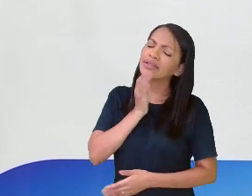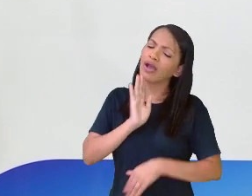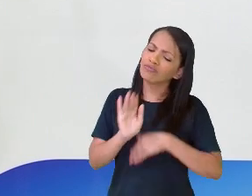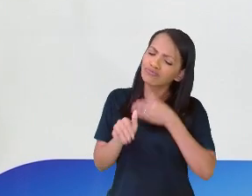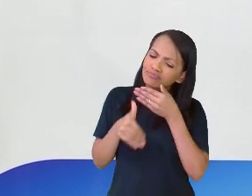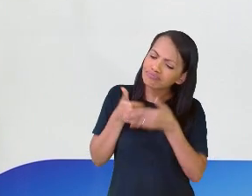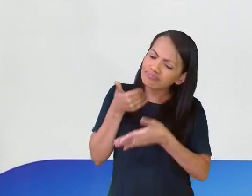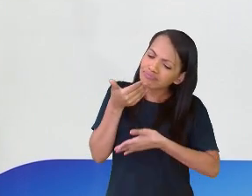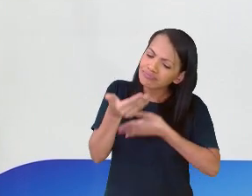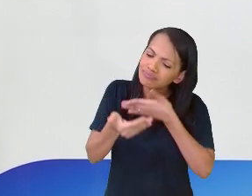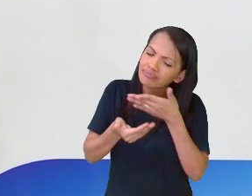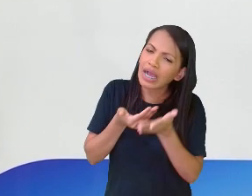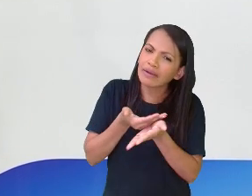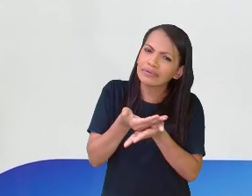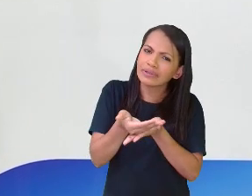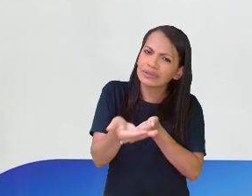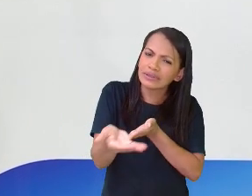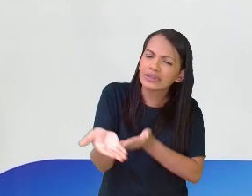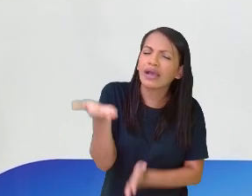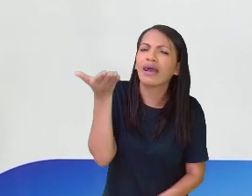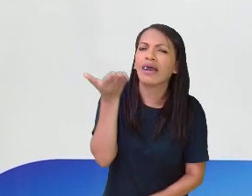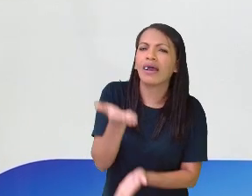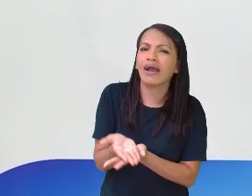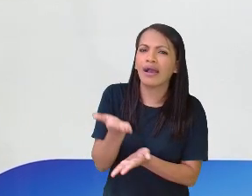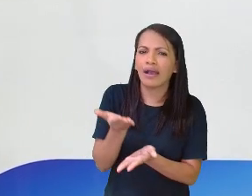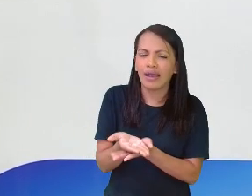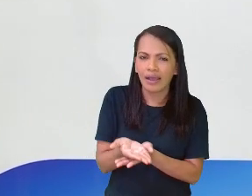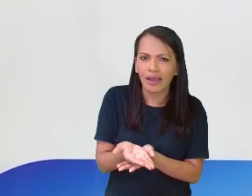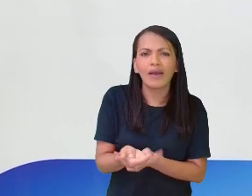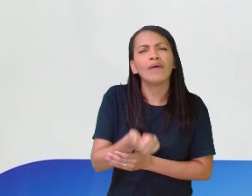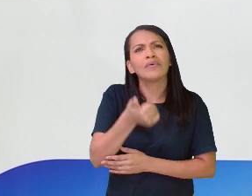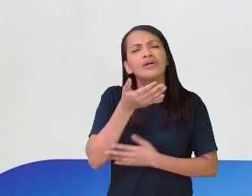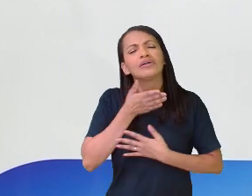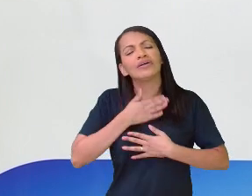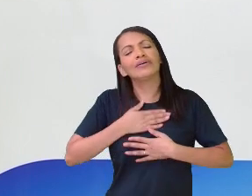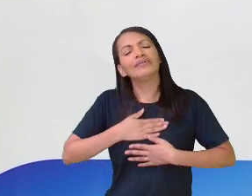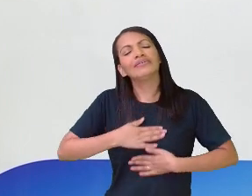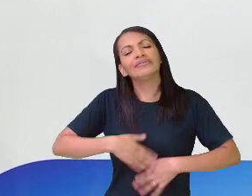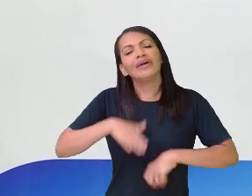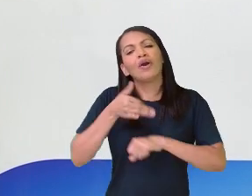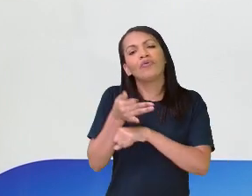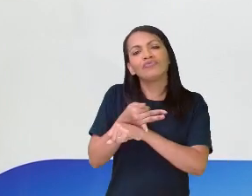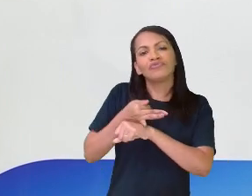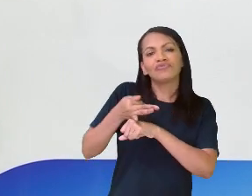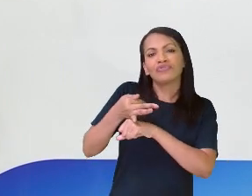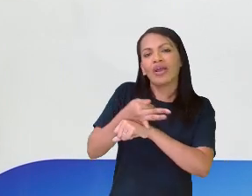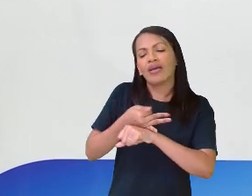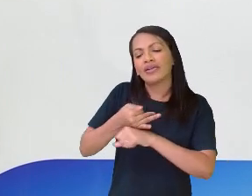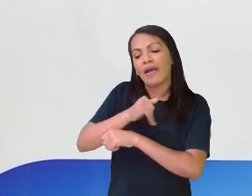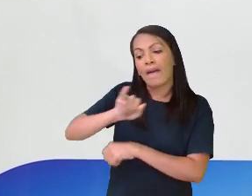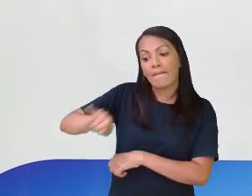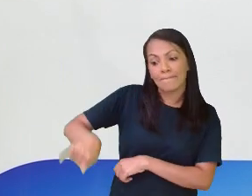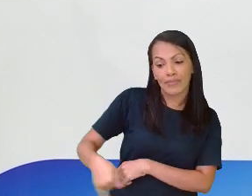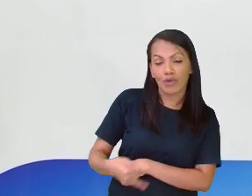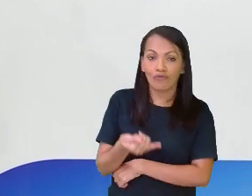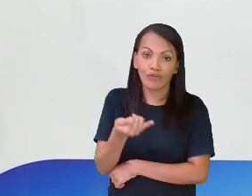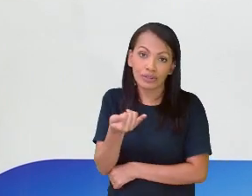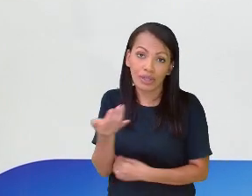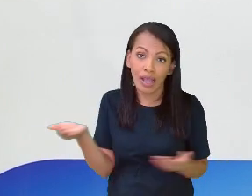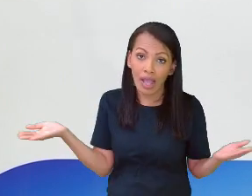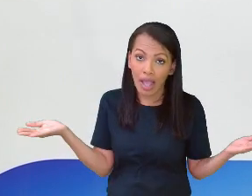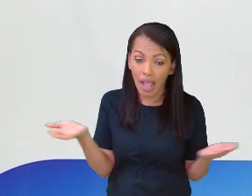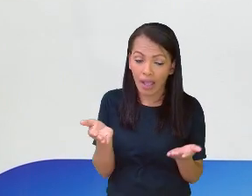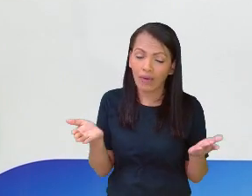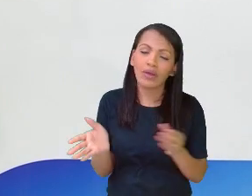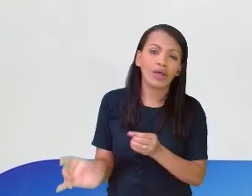aula. Iniciando, primeira semana, estavam lá descansados, ó. E aí, estamos voltando,